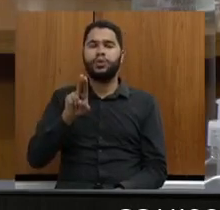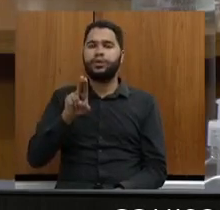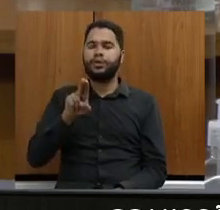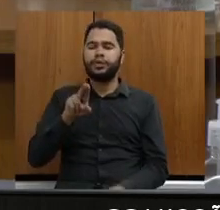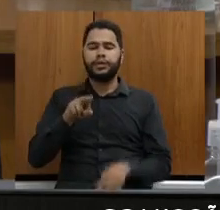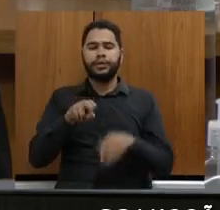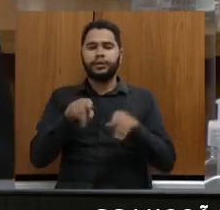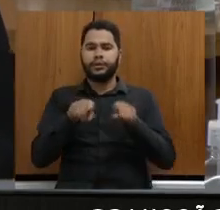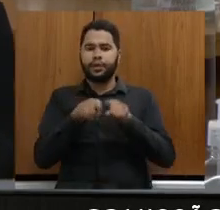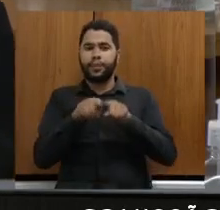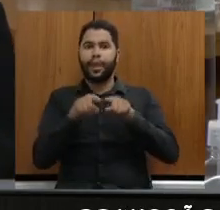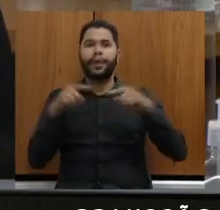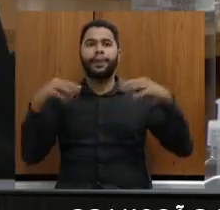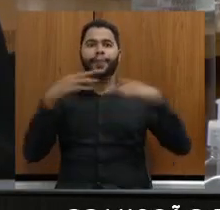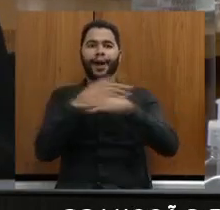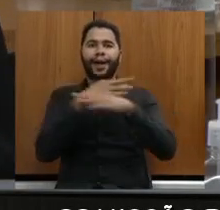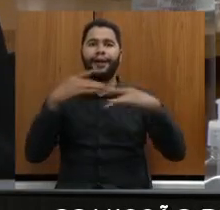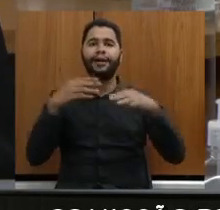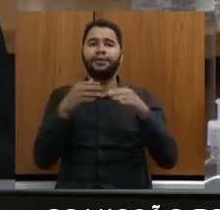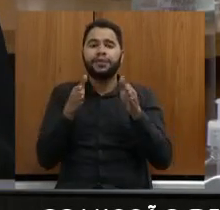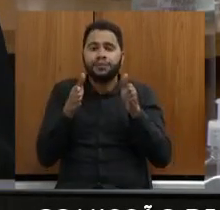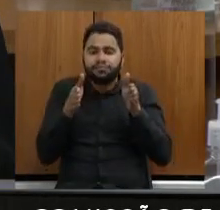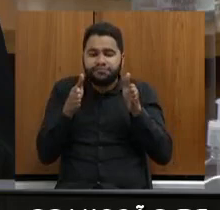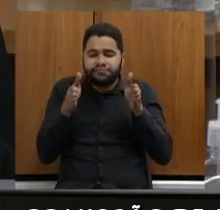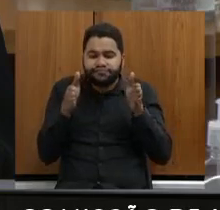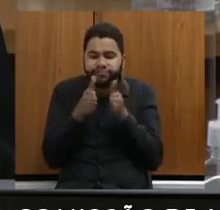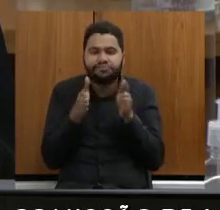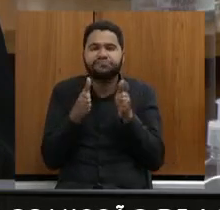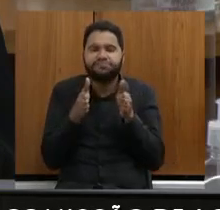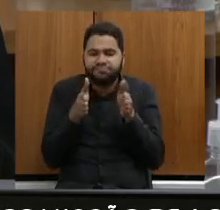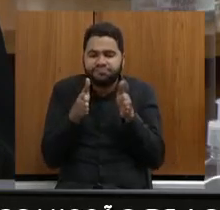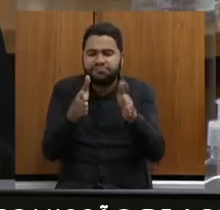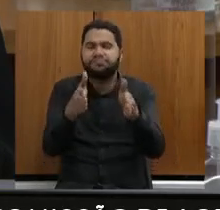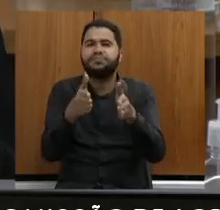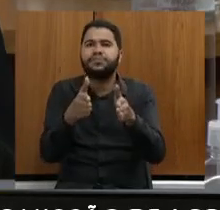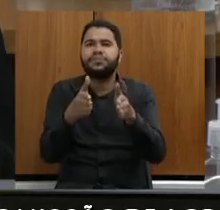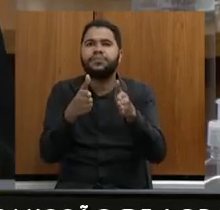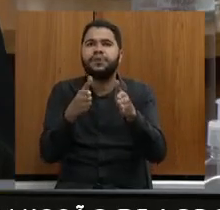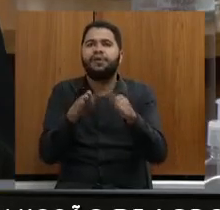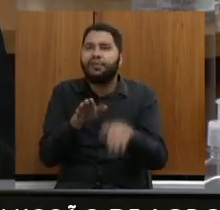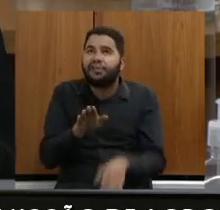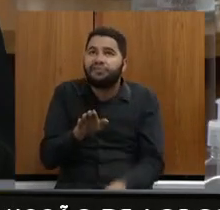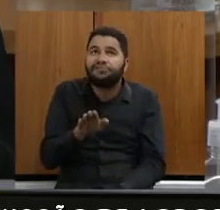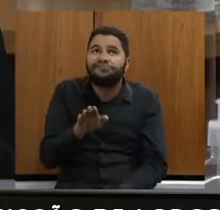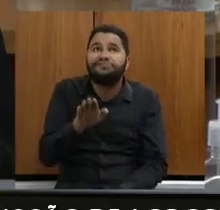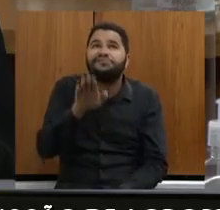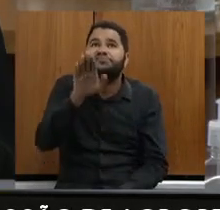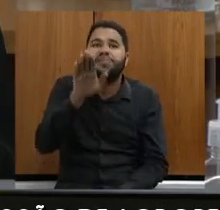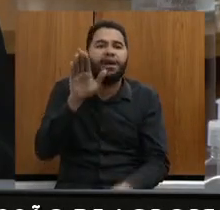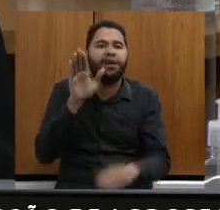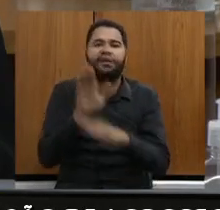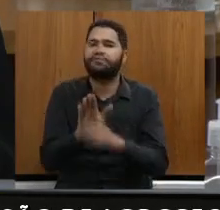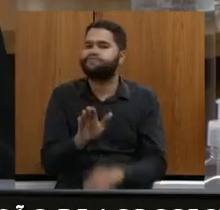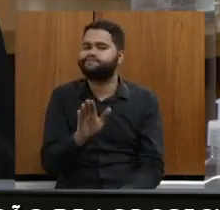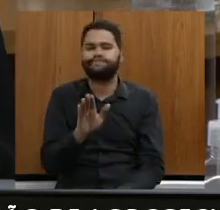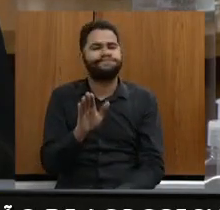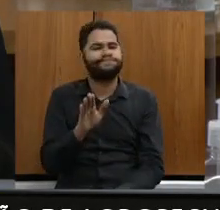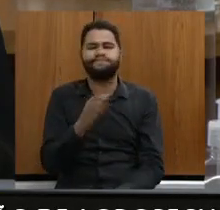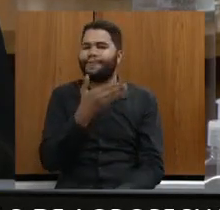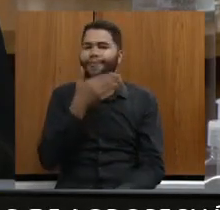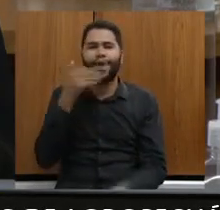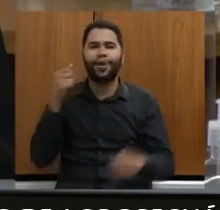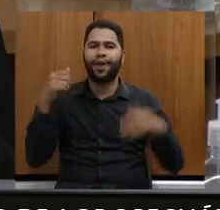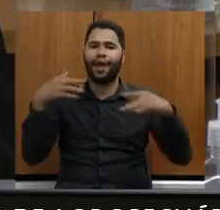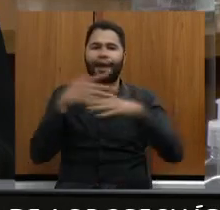muito muito movimento pista simples não tem assim um uma faixa de subida nada que pudesse ajudar a